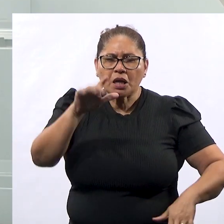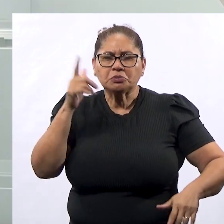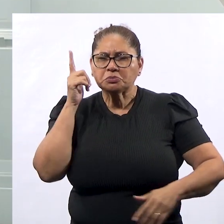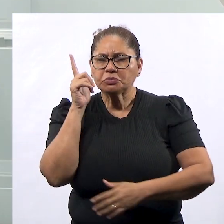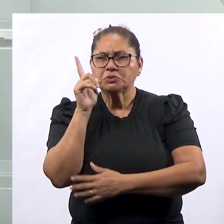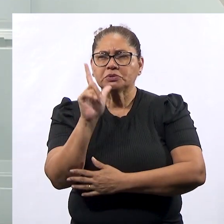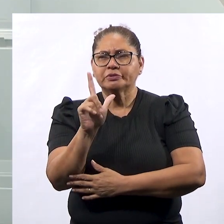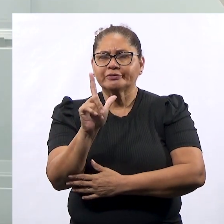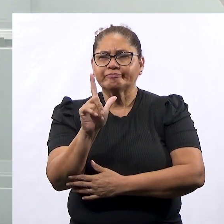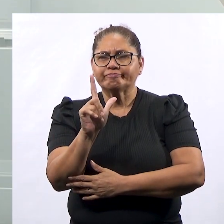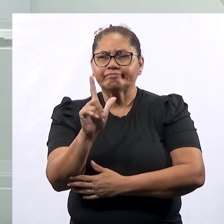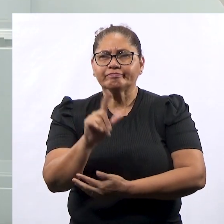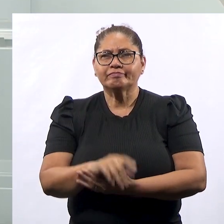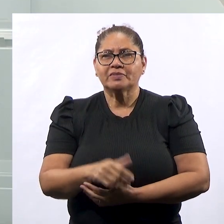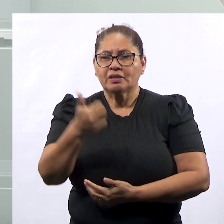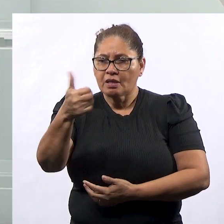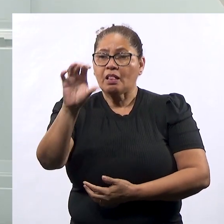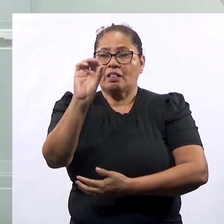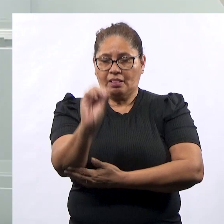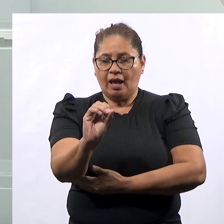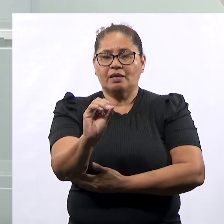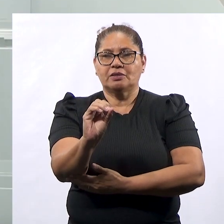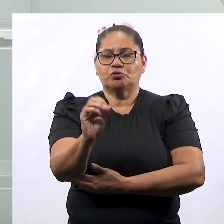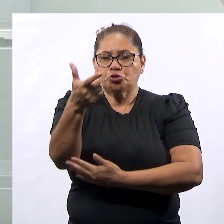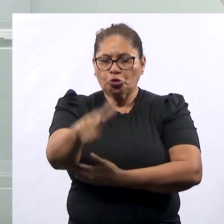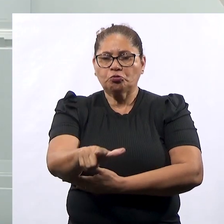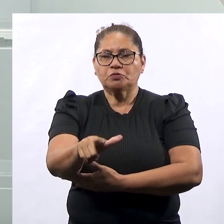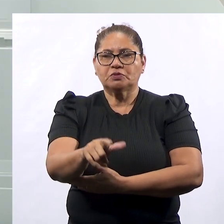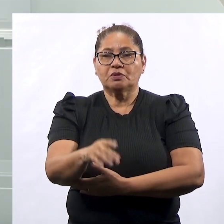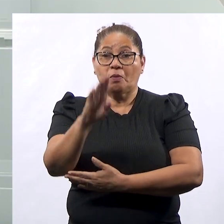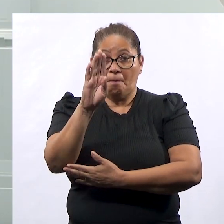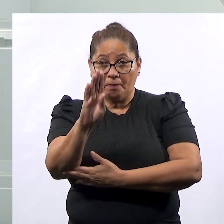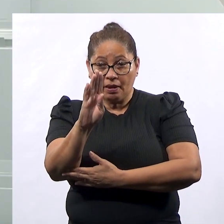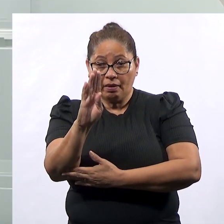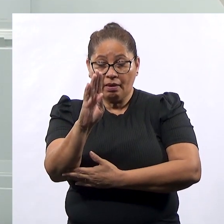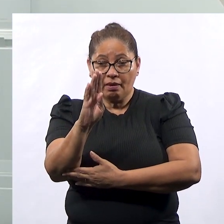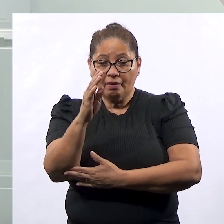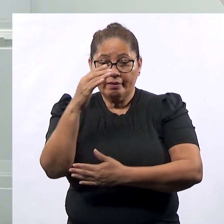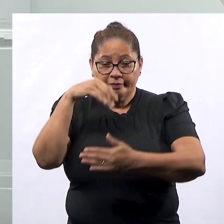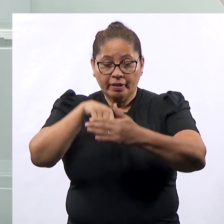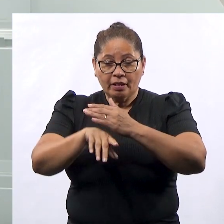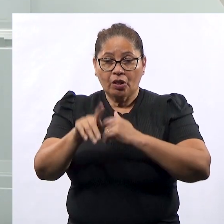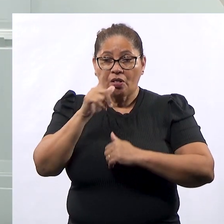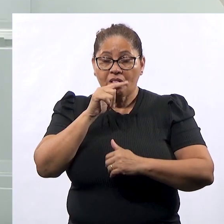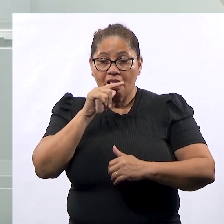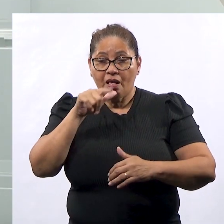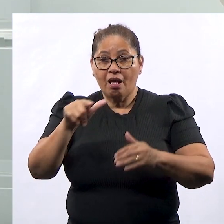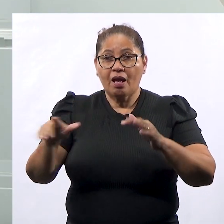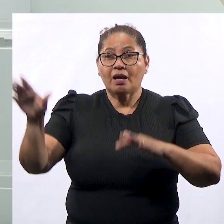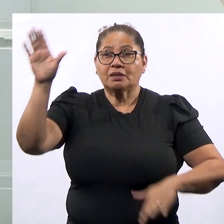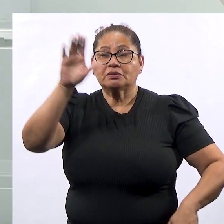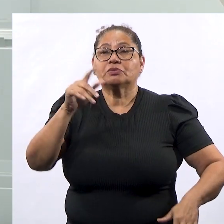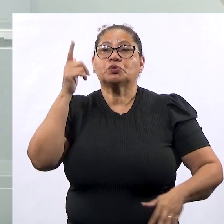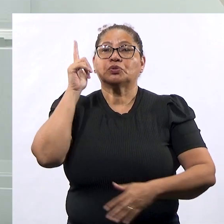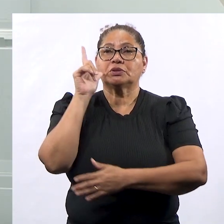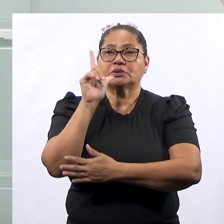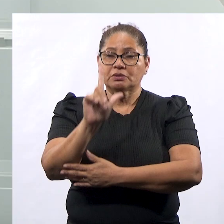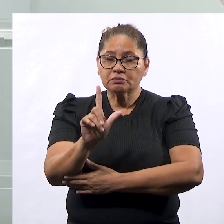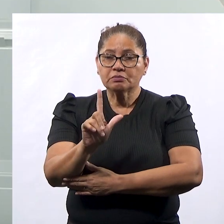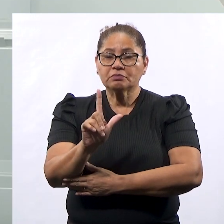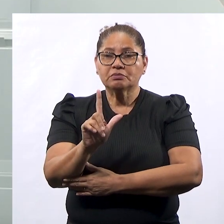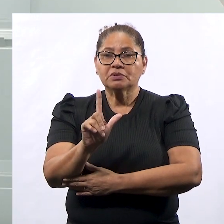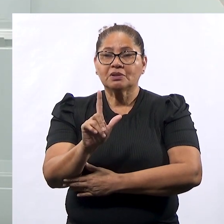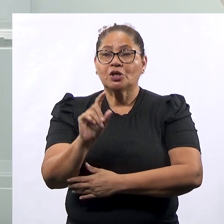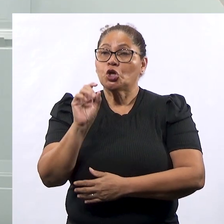entrou, deu braçada, chegou do outro lado, beleza. 10 para ele. E o aluno B? O aluno B entrou na água, deu braçada e chegou lá do outro